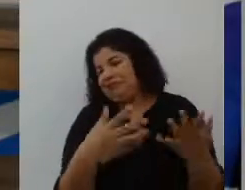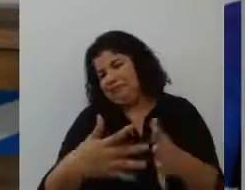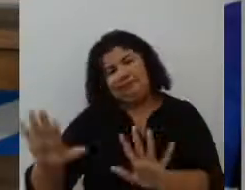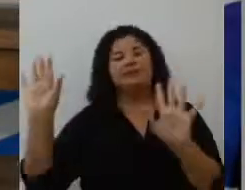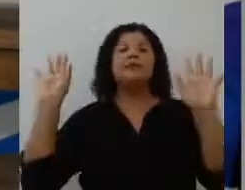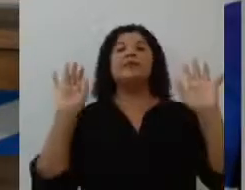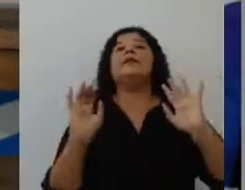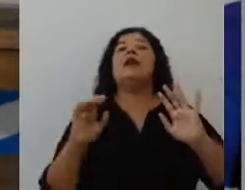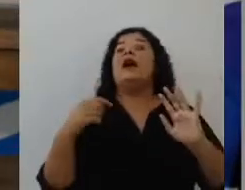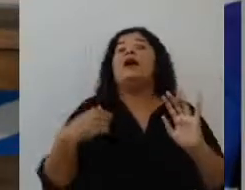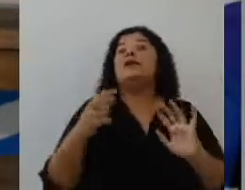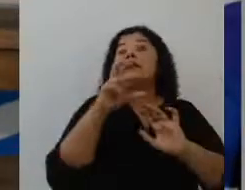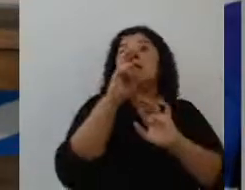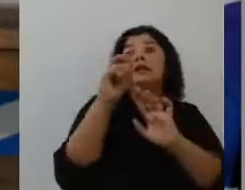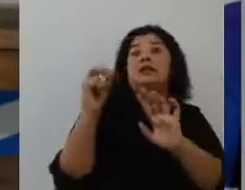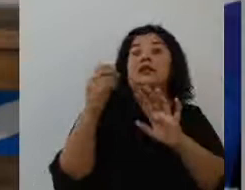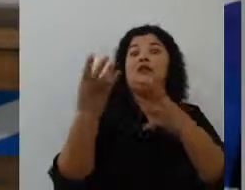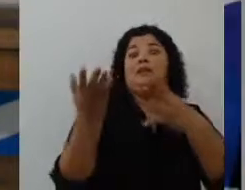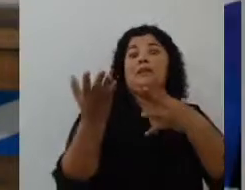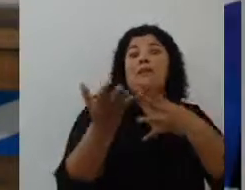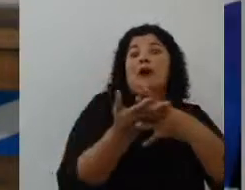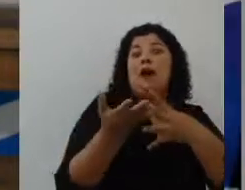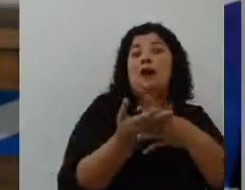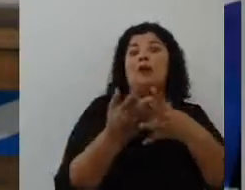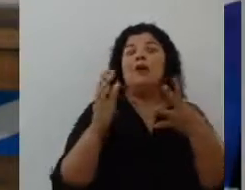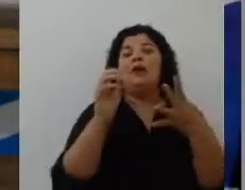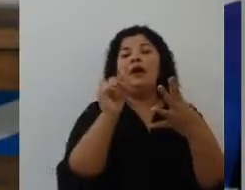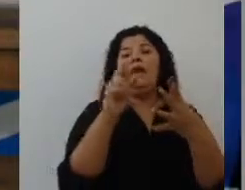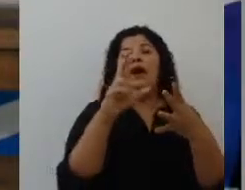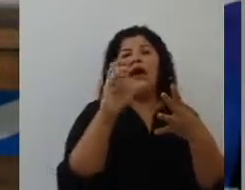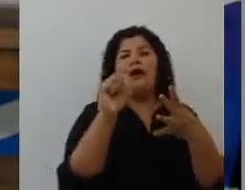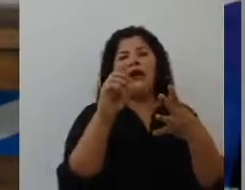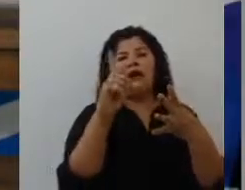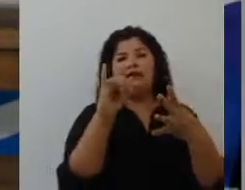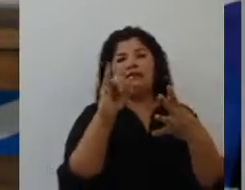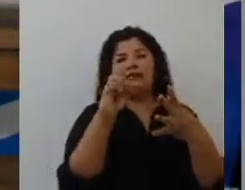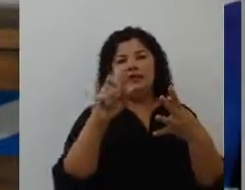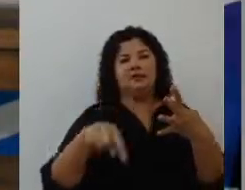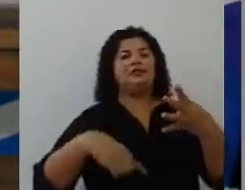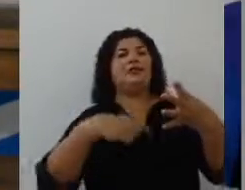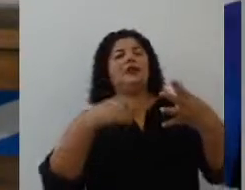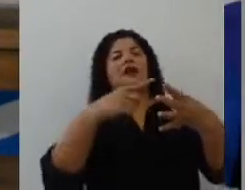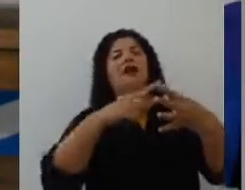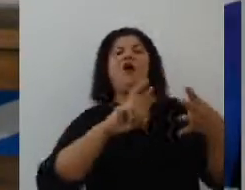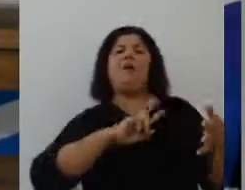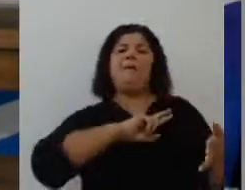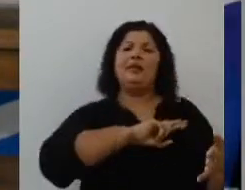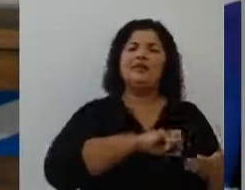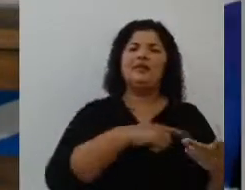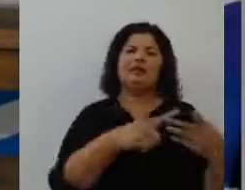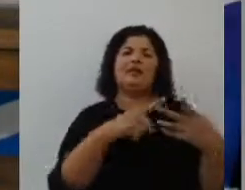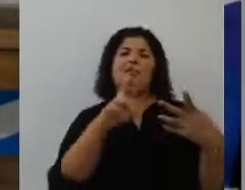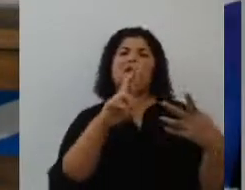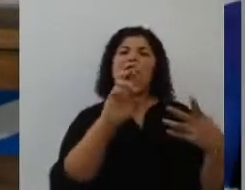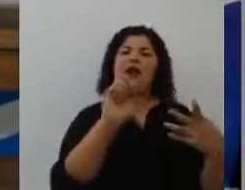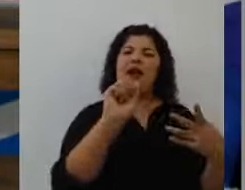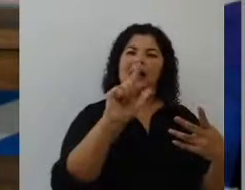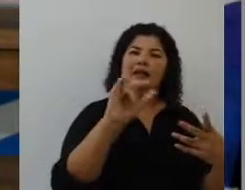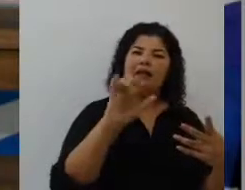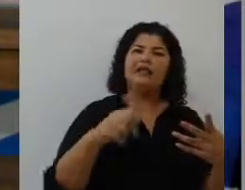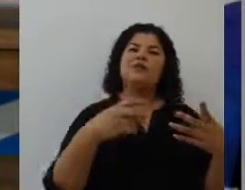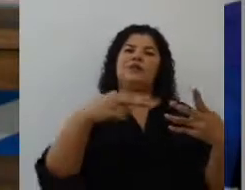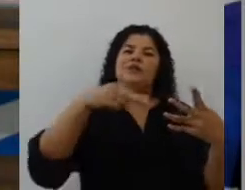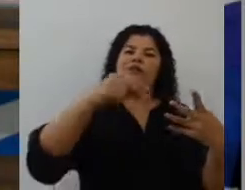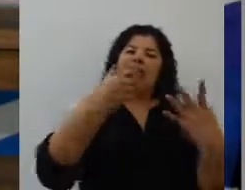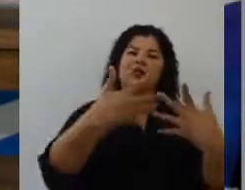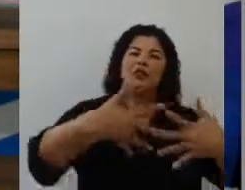e arcadismo, eu tenho a era colonial. Romantismo, realismo, naturalismo, parnasianismo, simbolismo e modernismo, eu